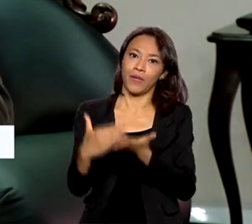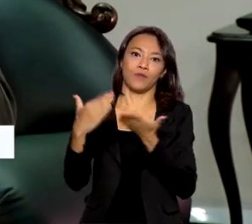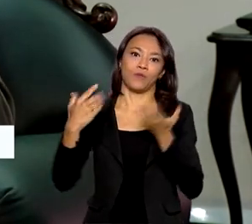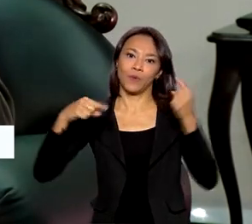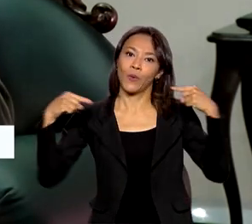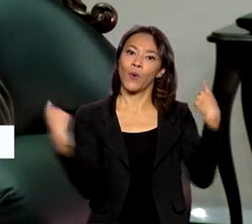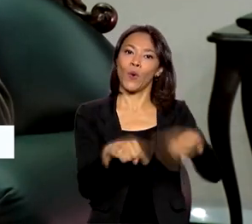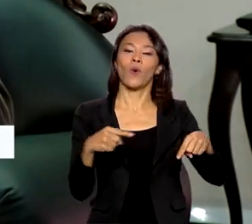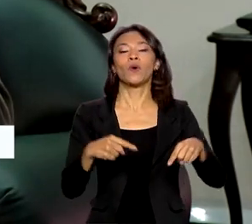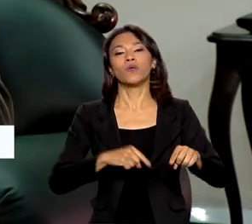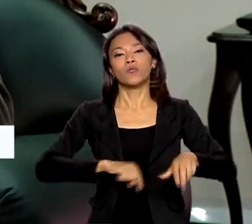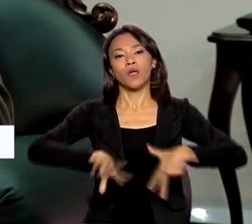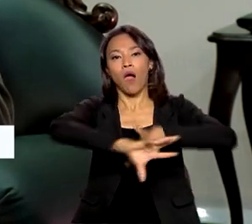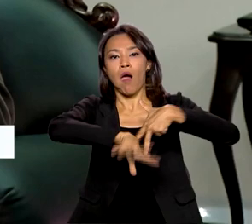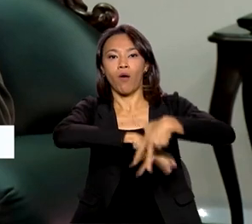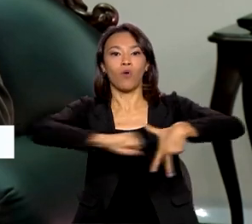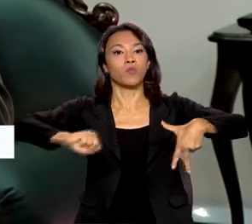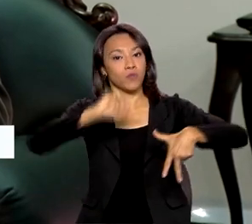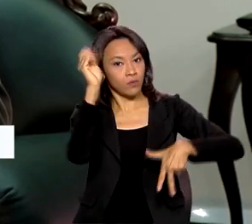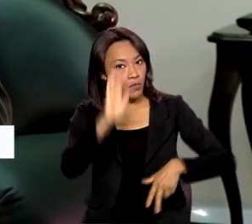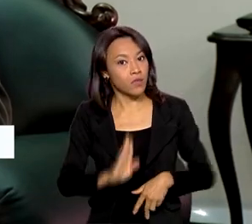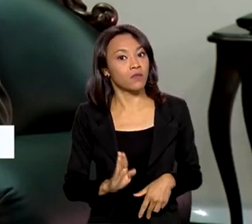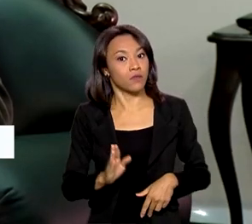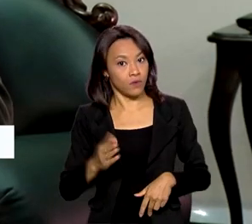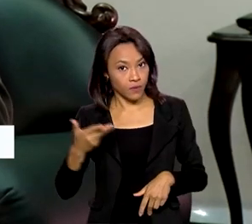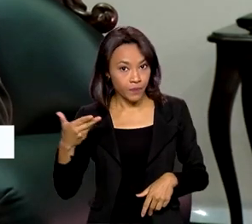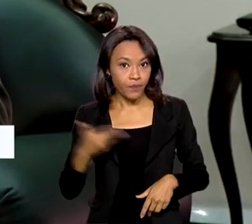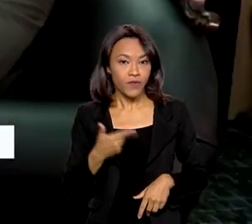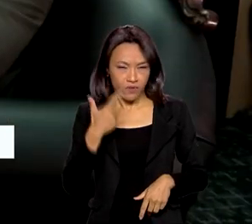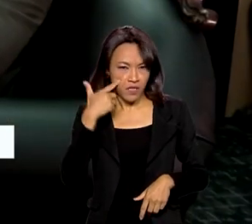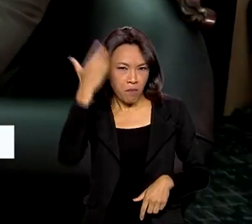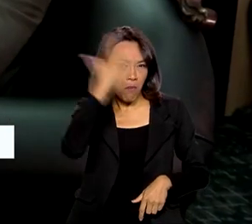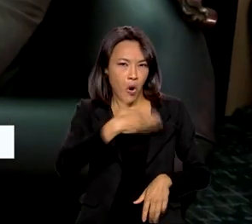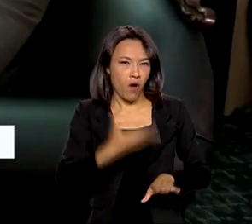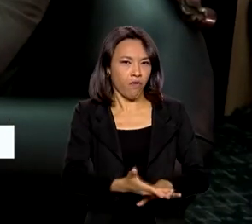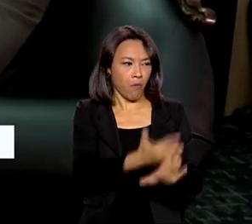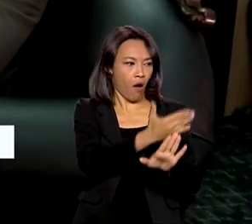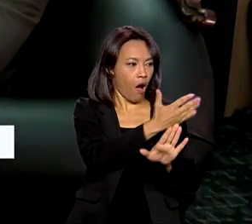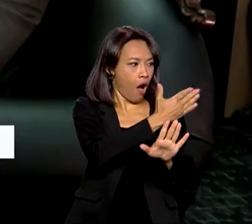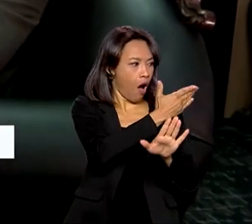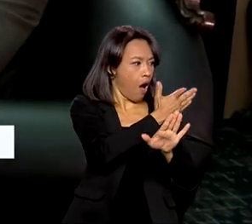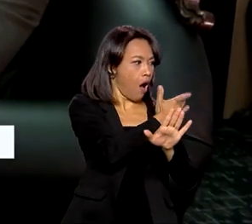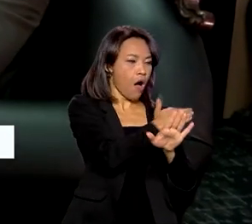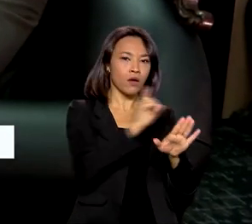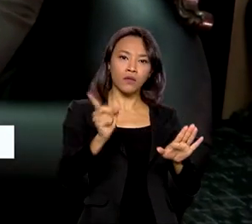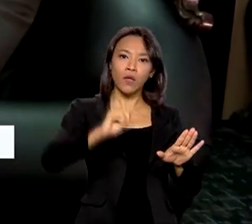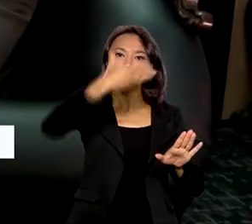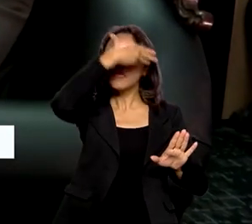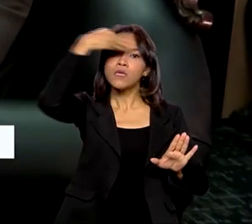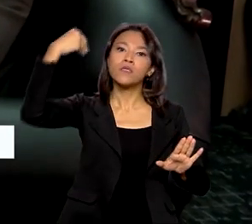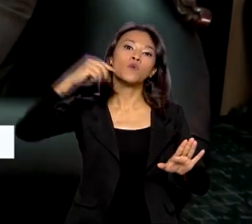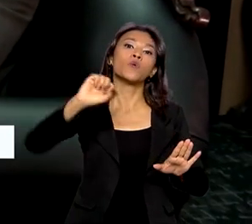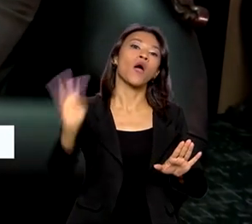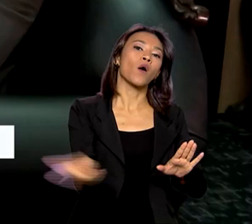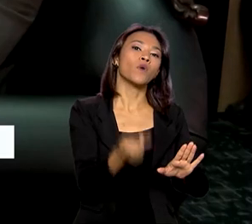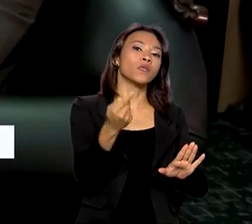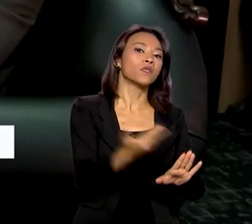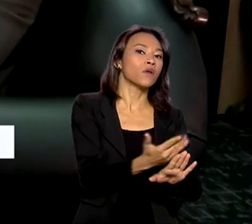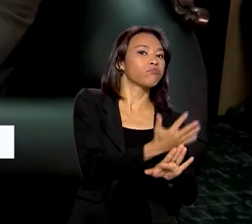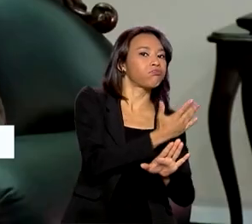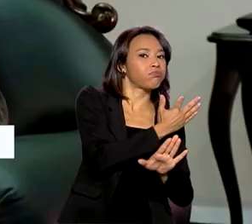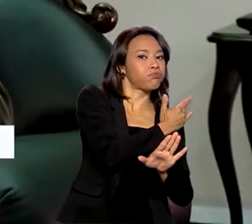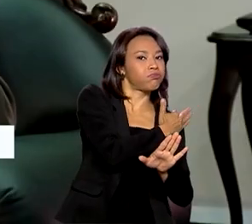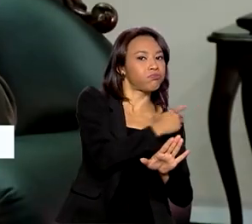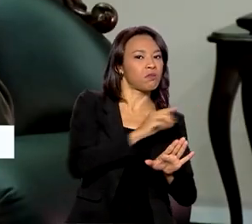a grande corrupção no Brasil tá aprovado aí nos últimos anos não podemos nos esquecer do que nós vivemos nos últimos